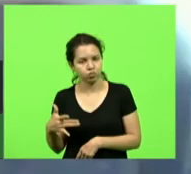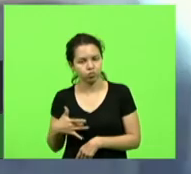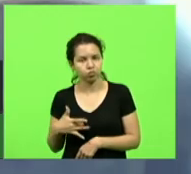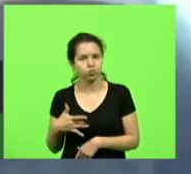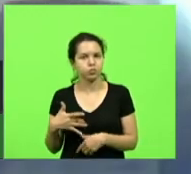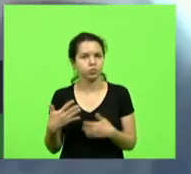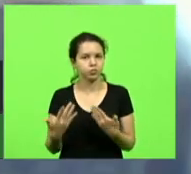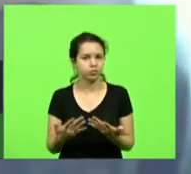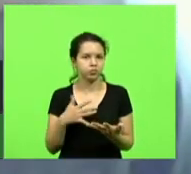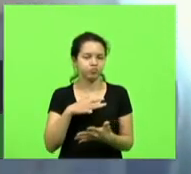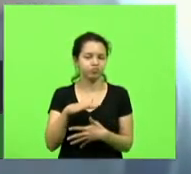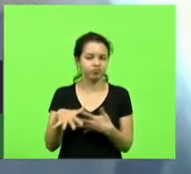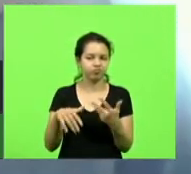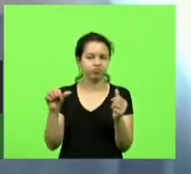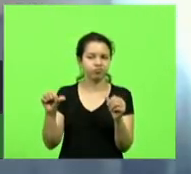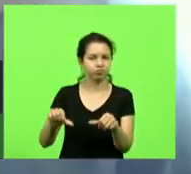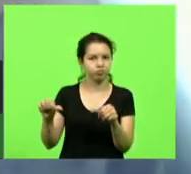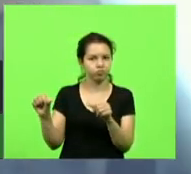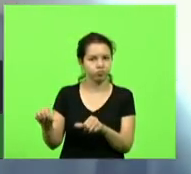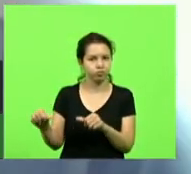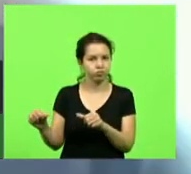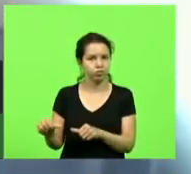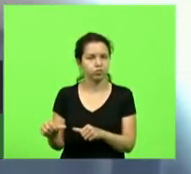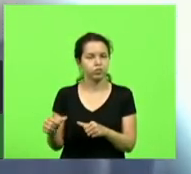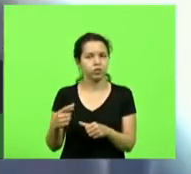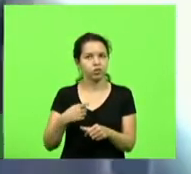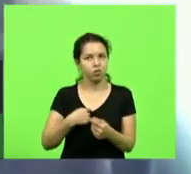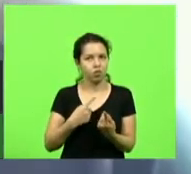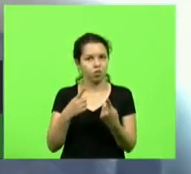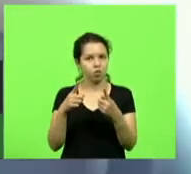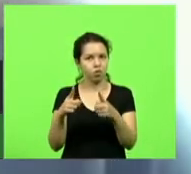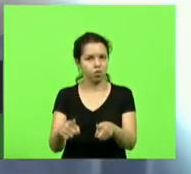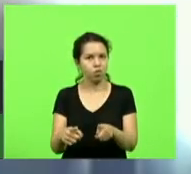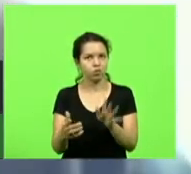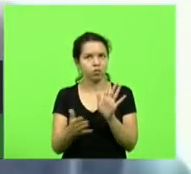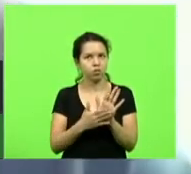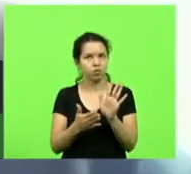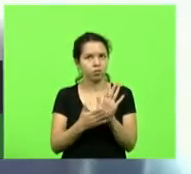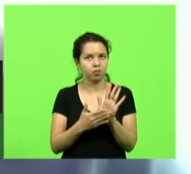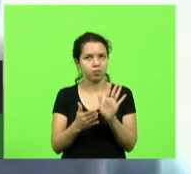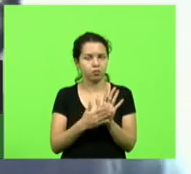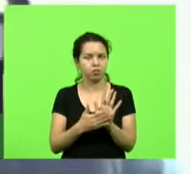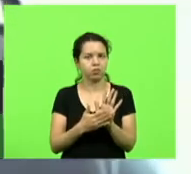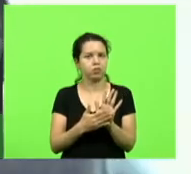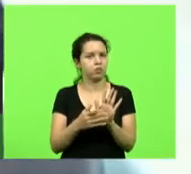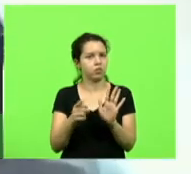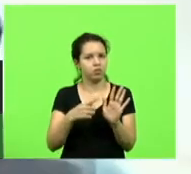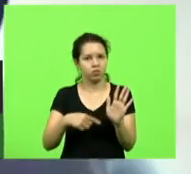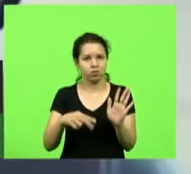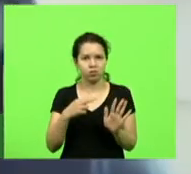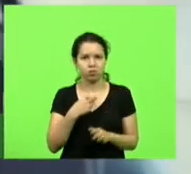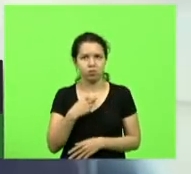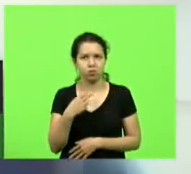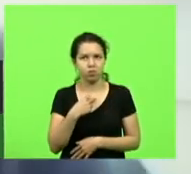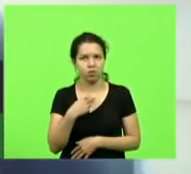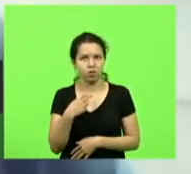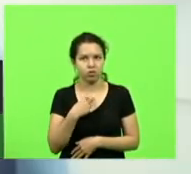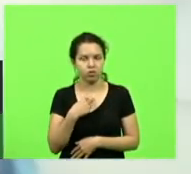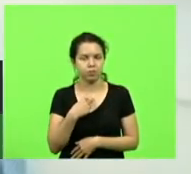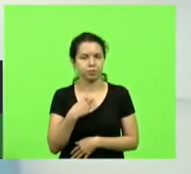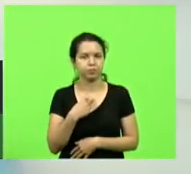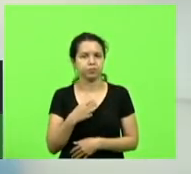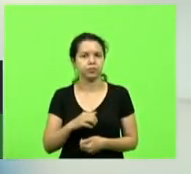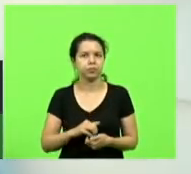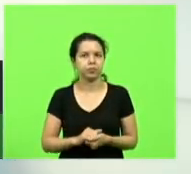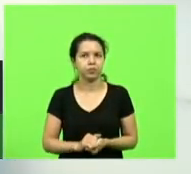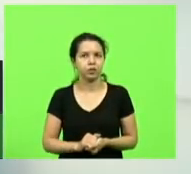um horror. Não há como ir contra essa proposta em hipótese alguma, por mínima que ela seja. Aliás, há muito tempo